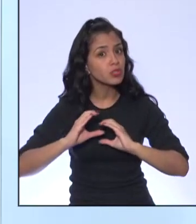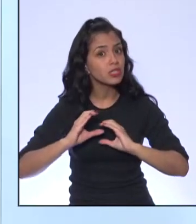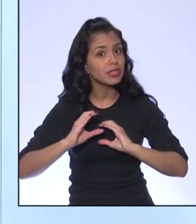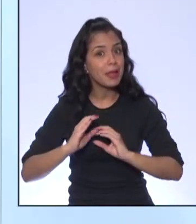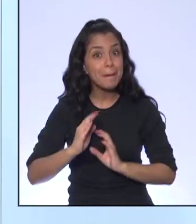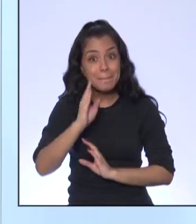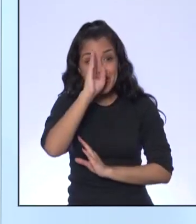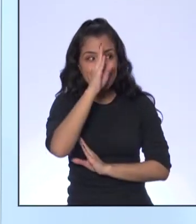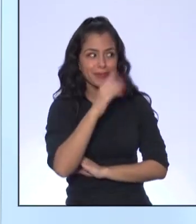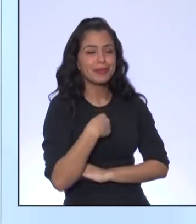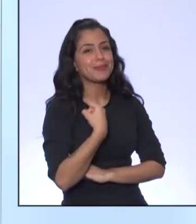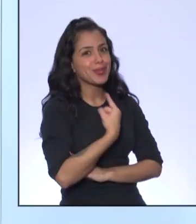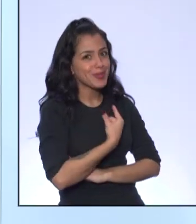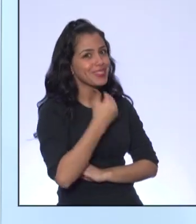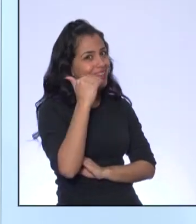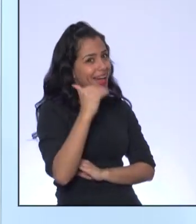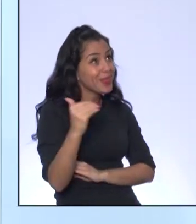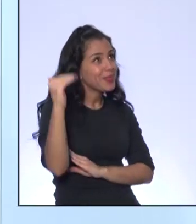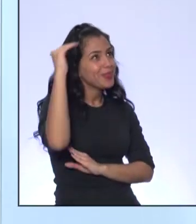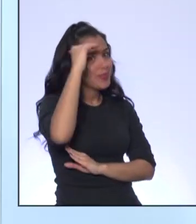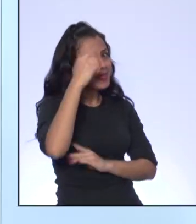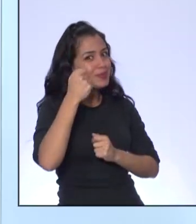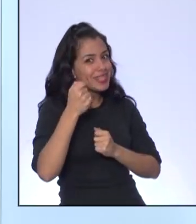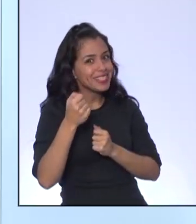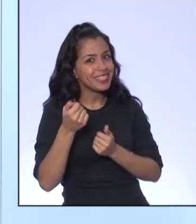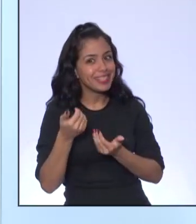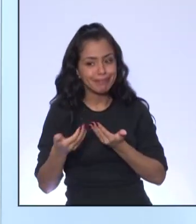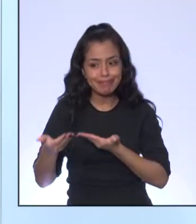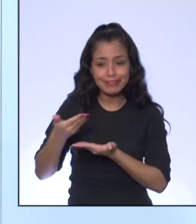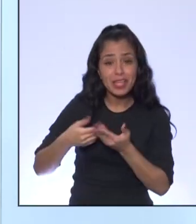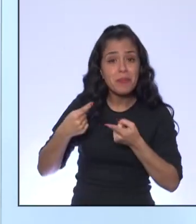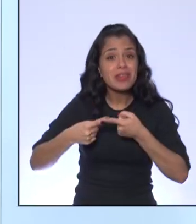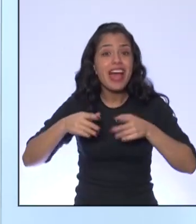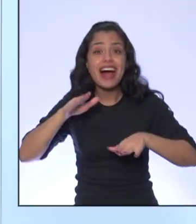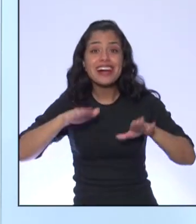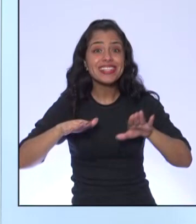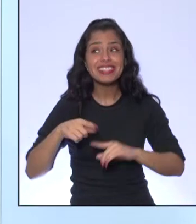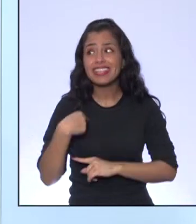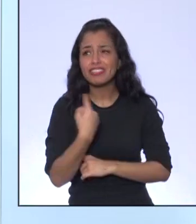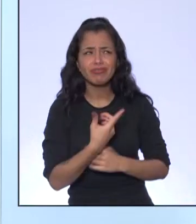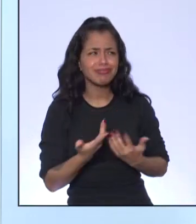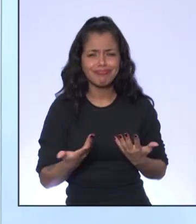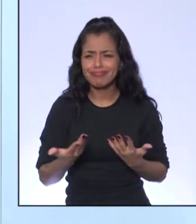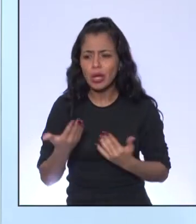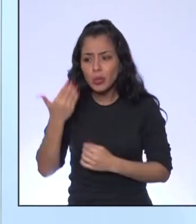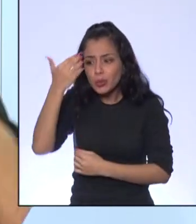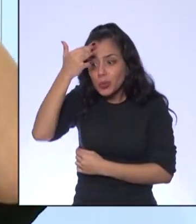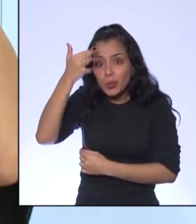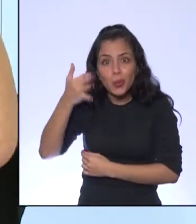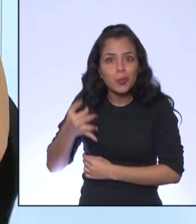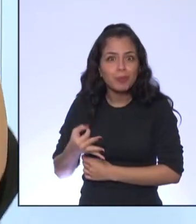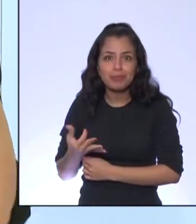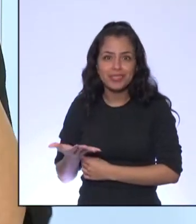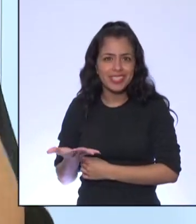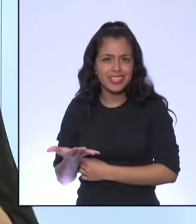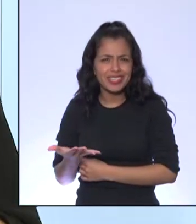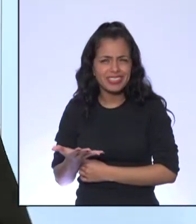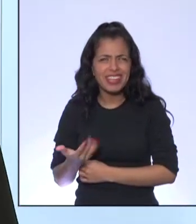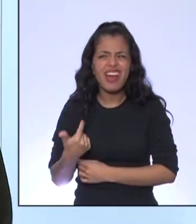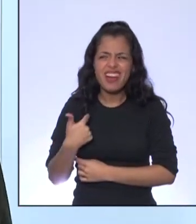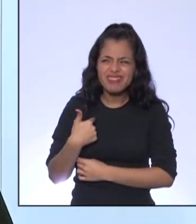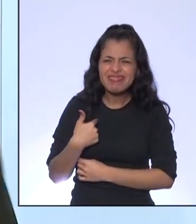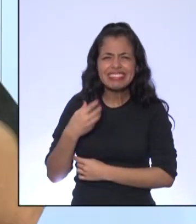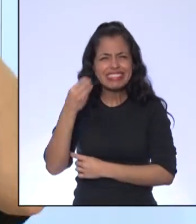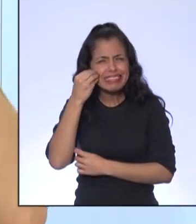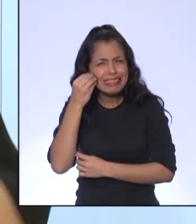que temos que lidar com vocês. Porque muitas vezes nós não entendemos desses questionamentos. A gente tenta se lembrar